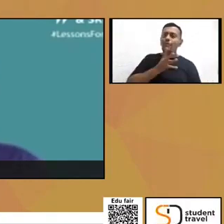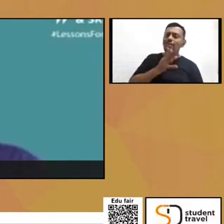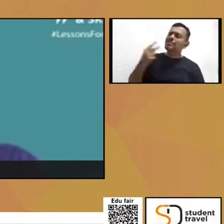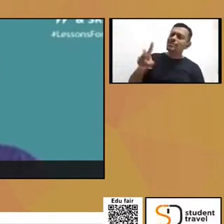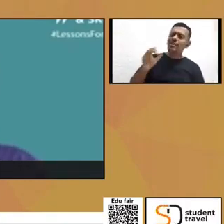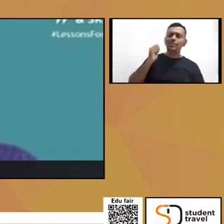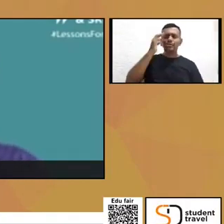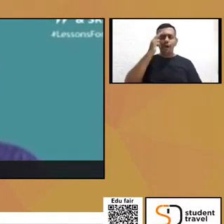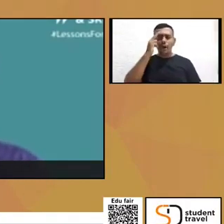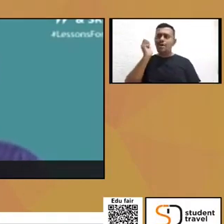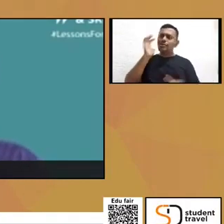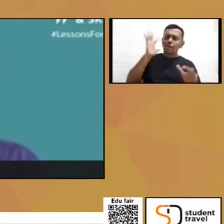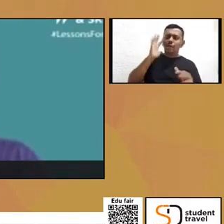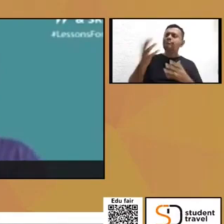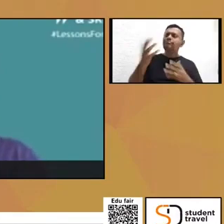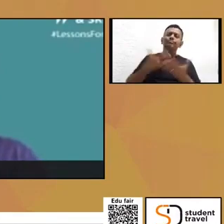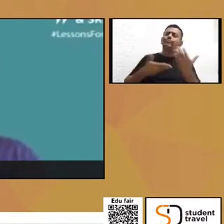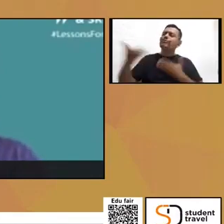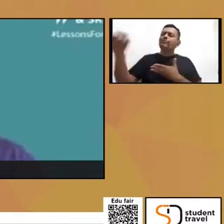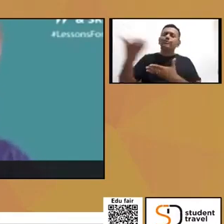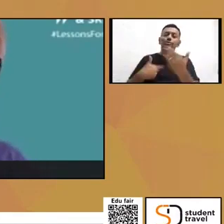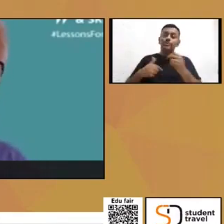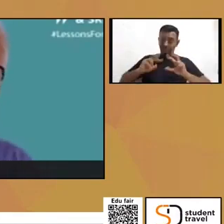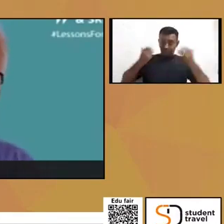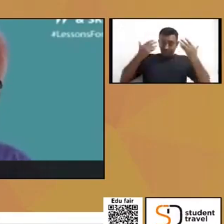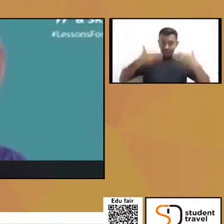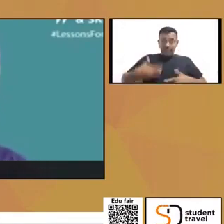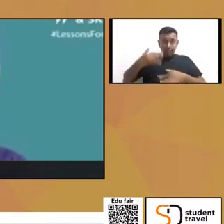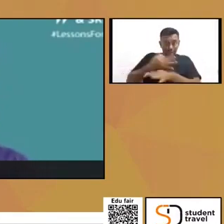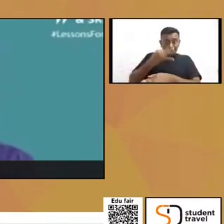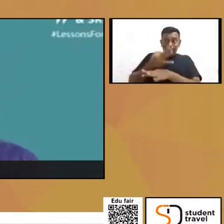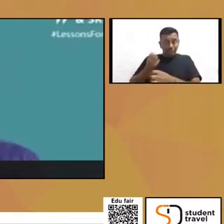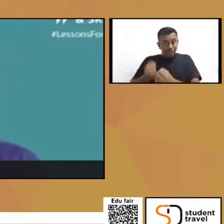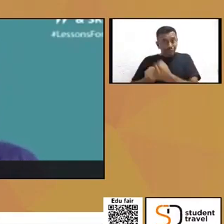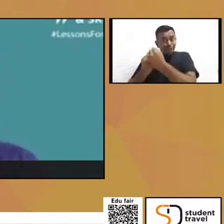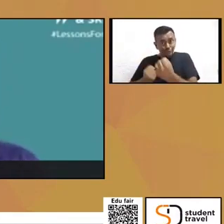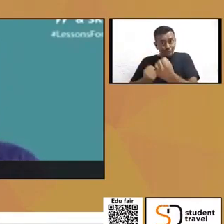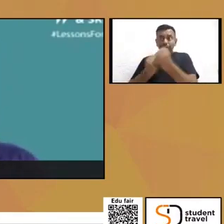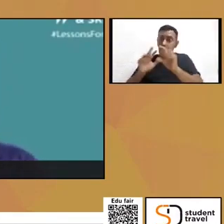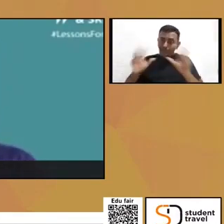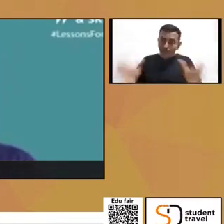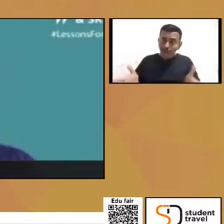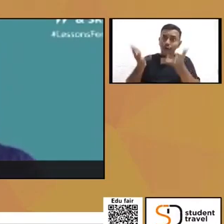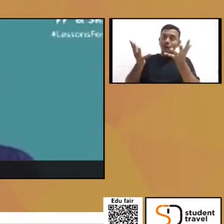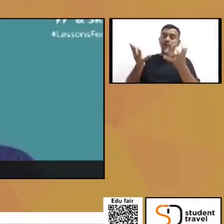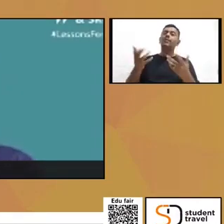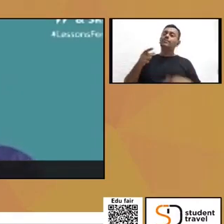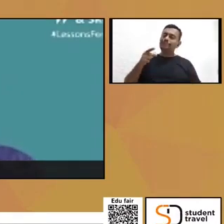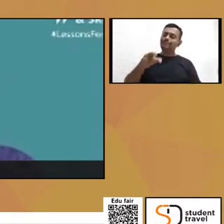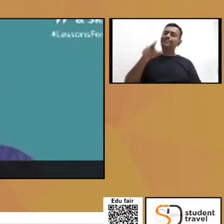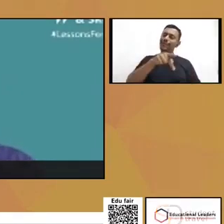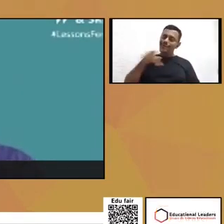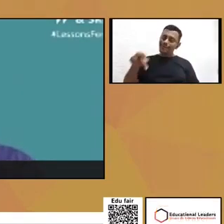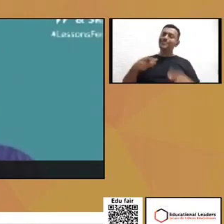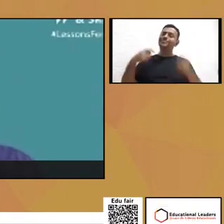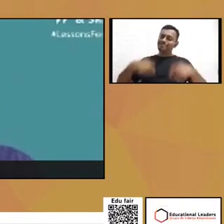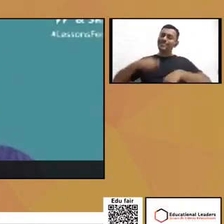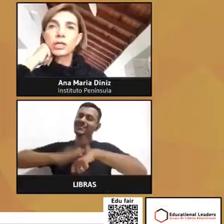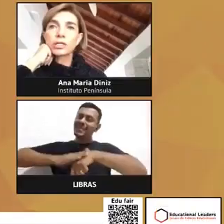aspirações e suportá-los e dar apoio a eles. Eu acho que é isso que os professores têm que fazer no